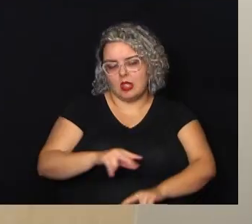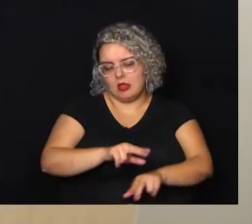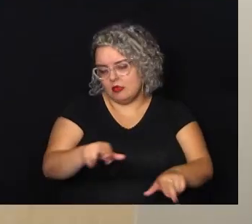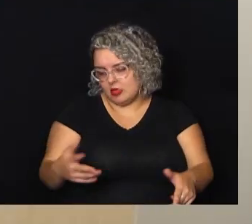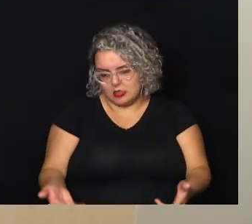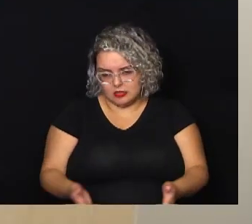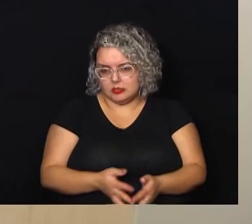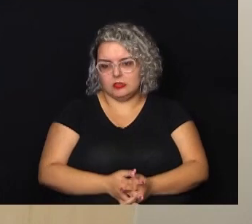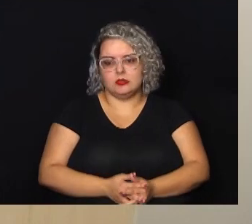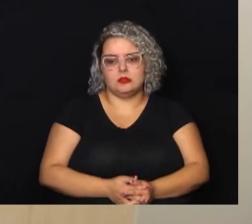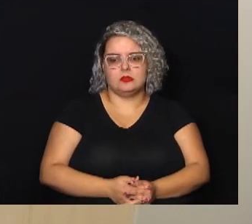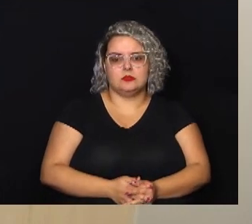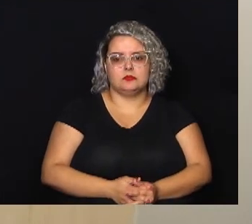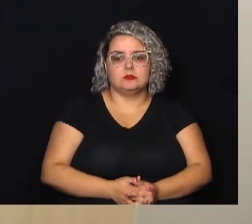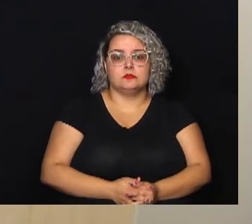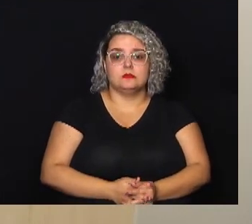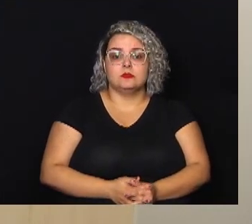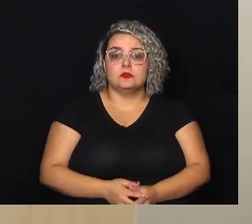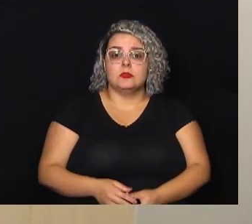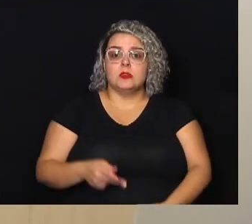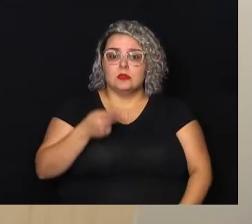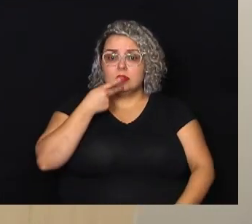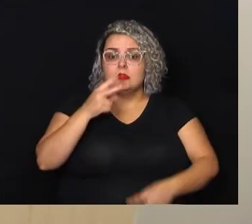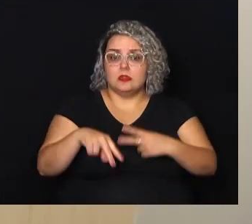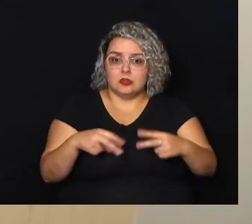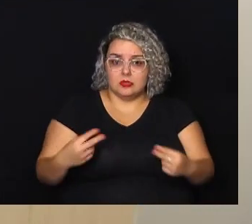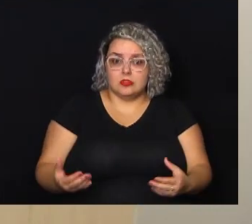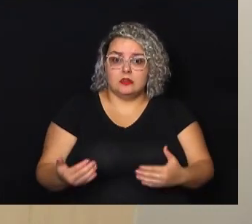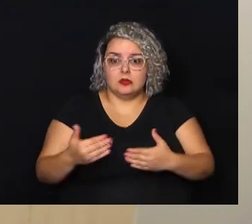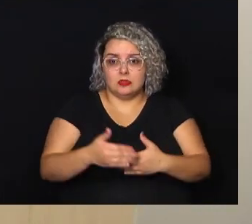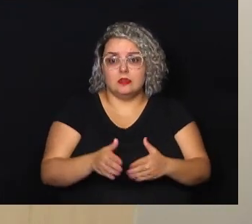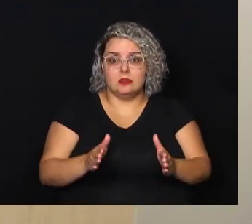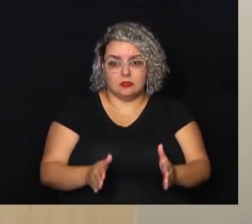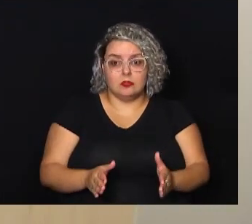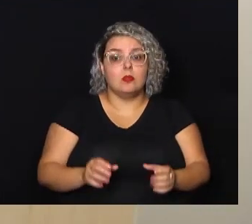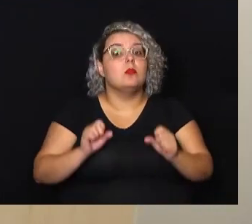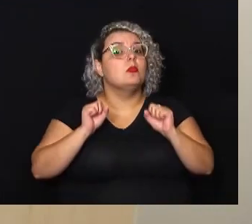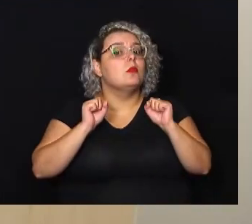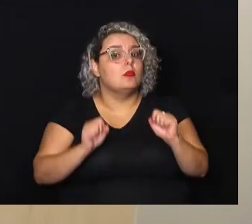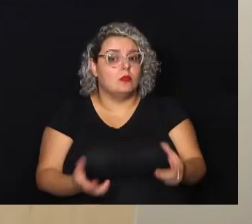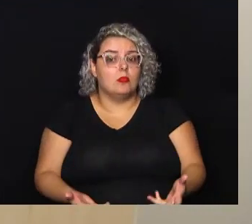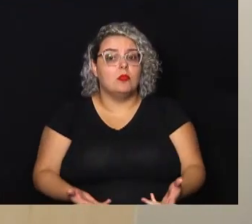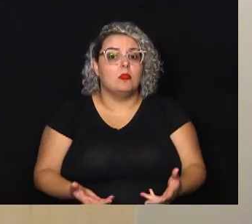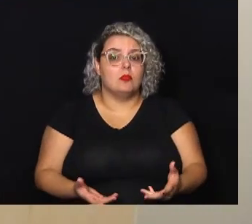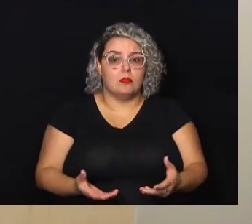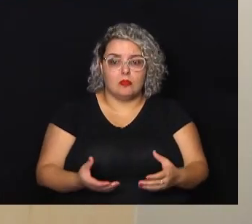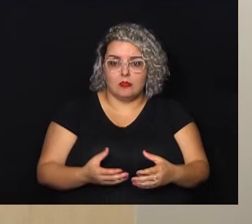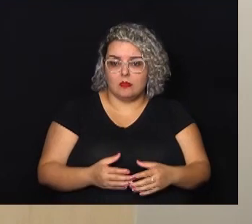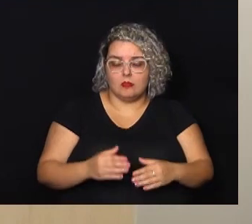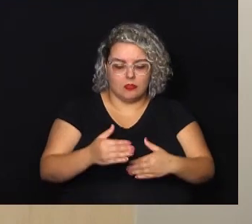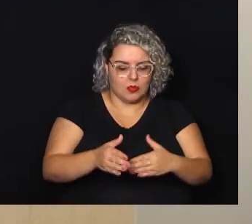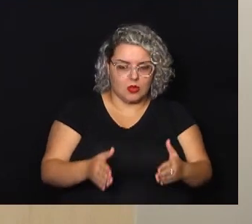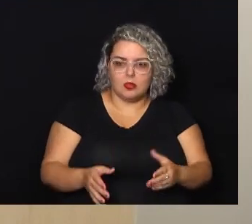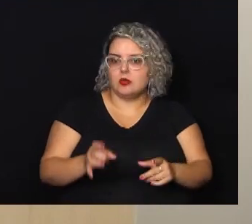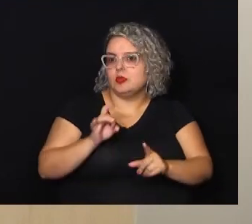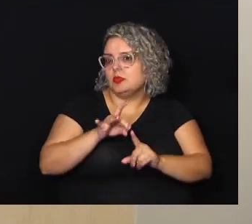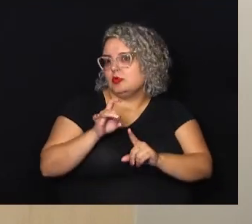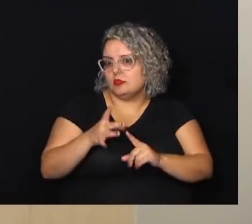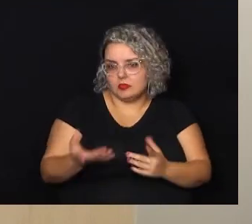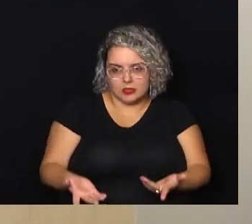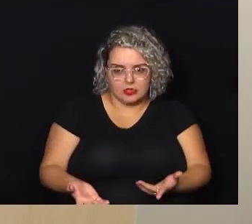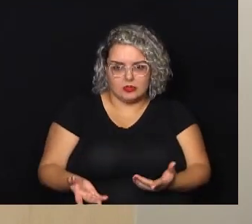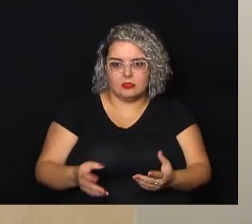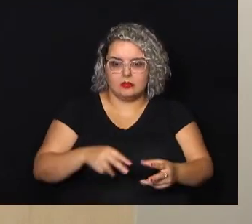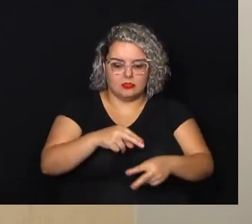adulto, vários biscoitos. Você falou no começo sobre presentear, pode também colocar numa caixinha? Pode, numa caixinha,